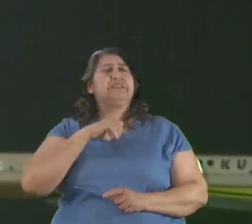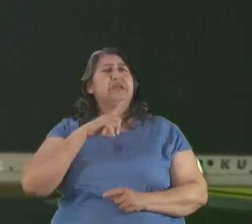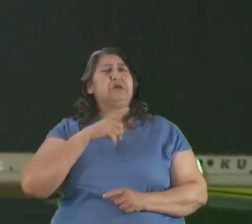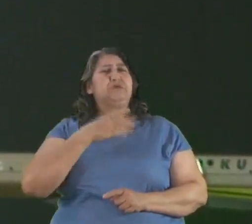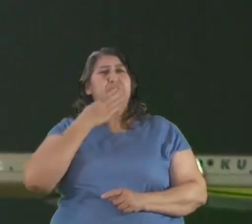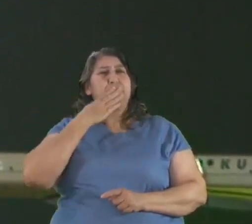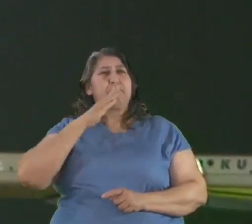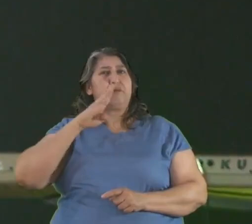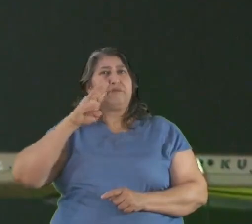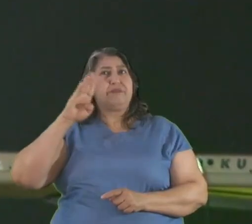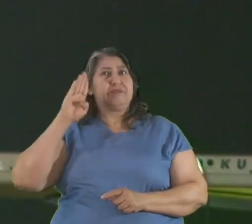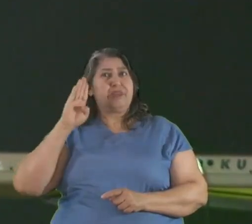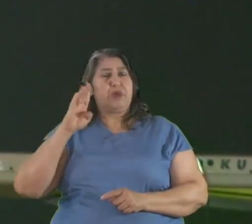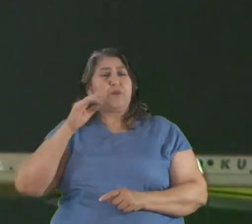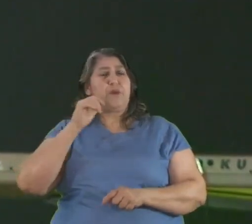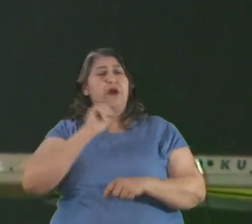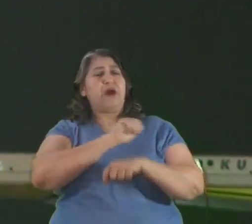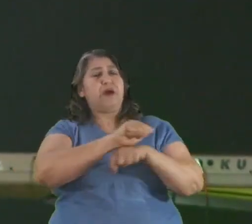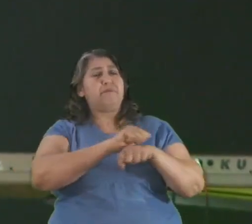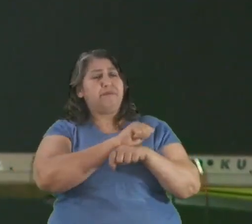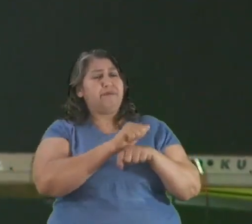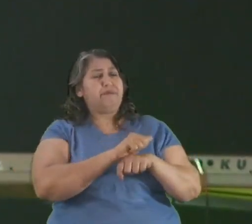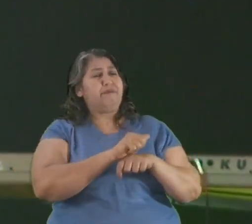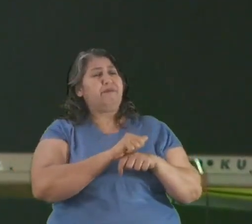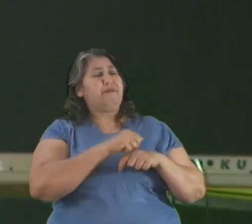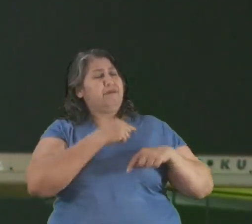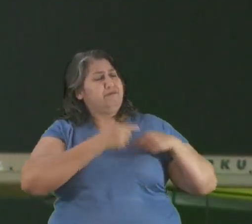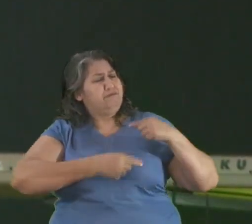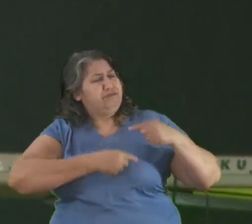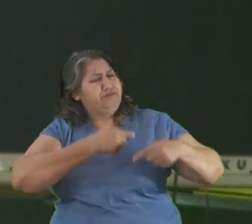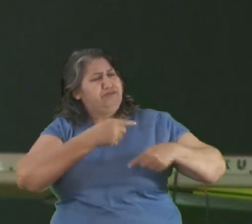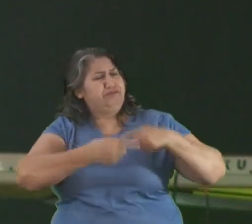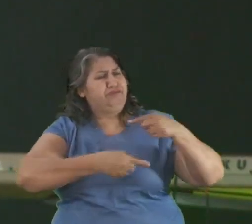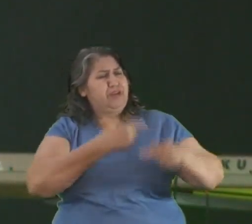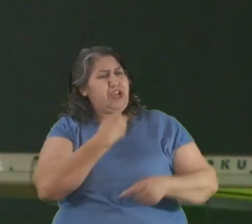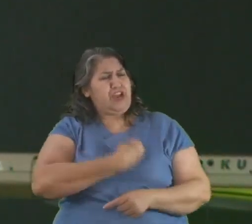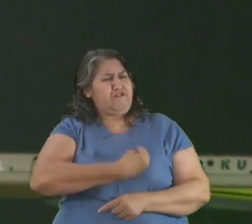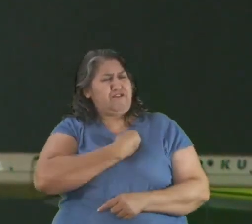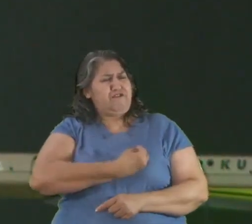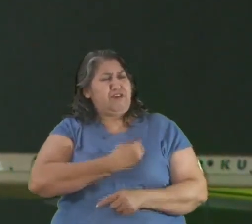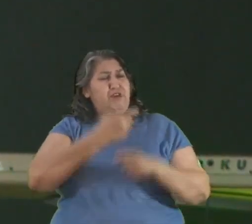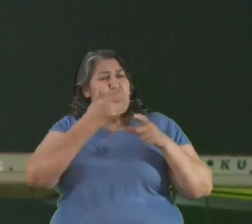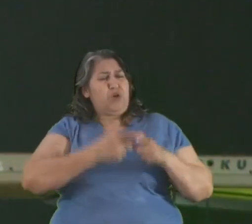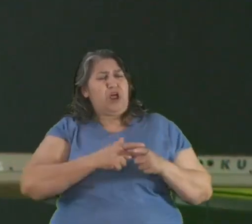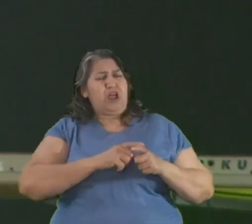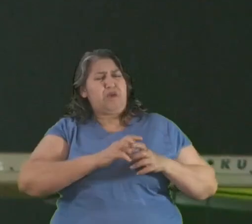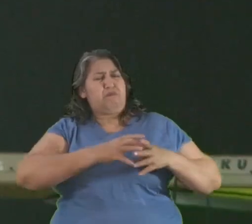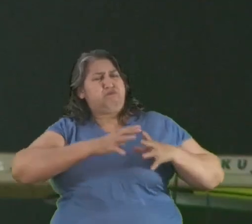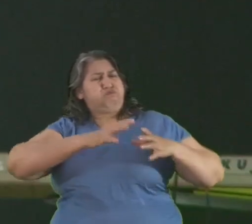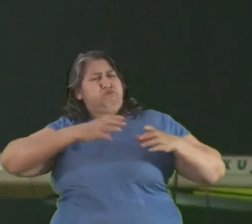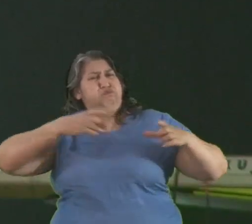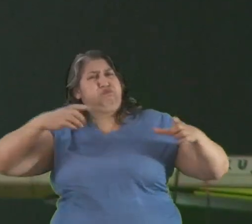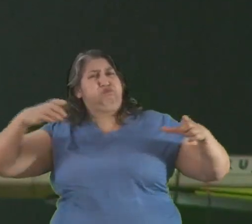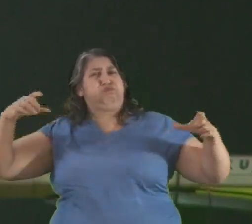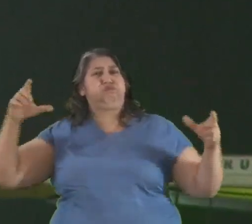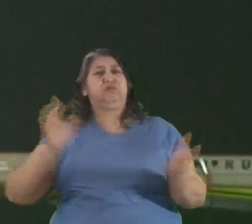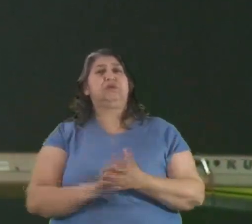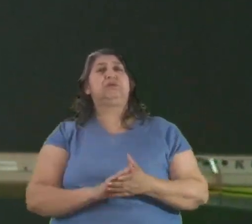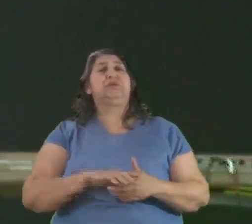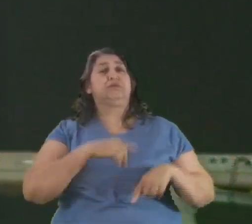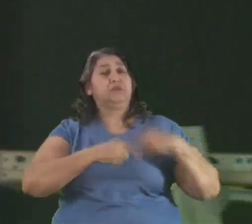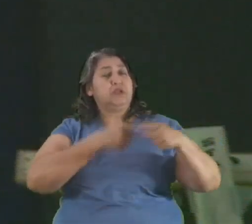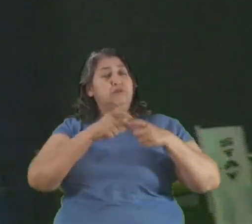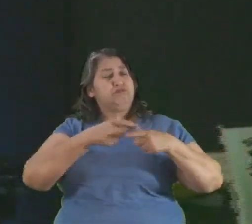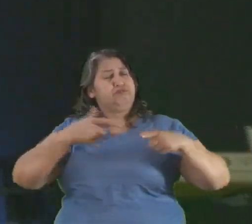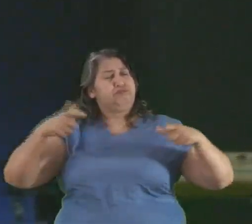prometeu a Abraão que a sua descendência seria uma descendência numerosa, e Deus prometeu a